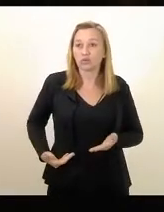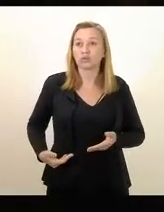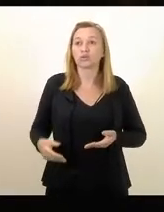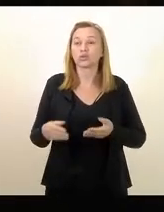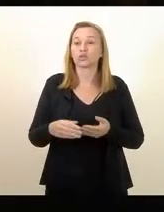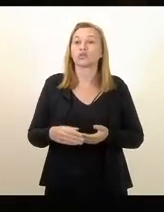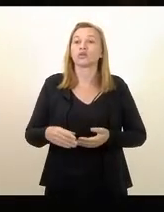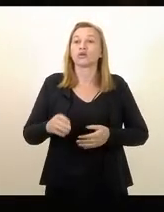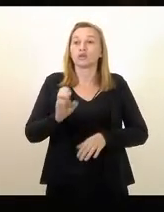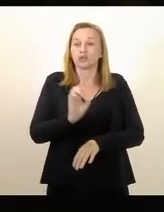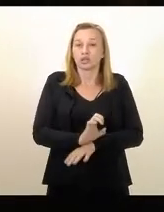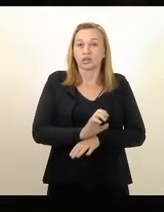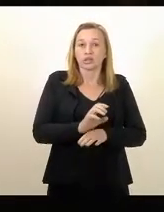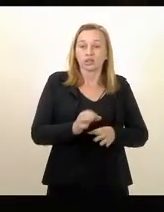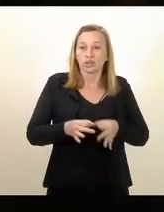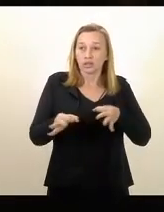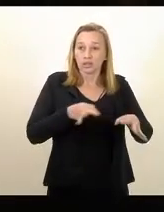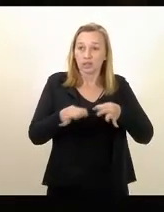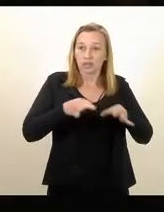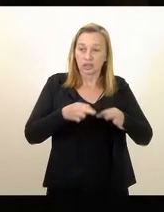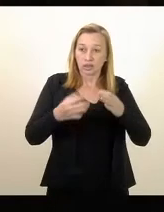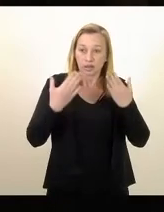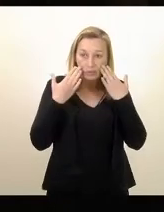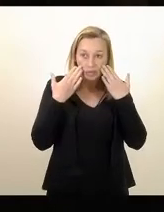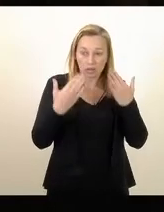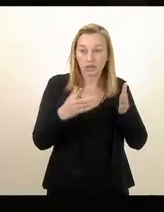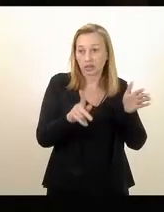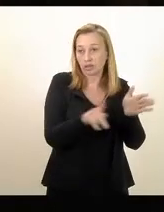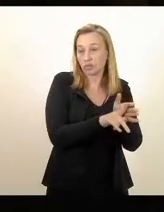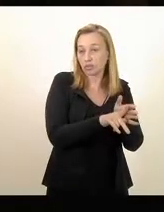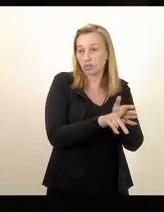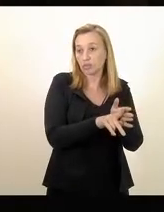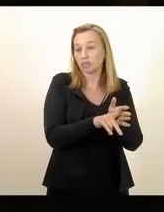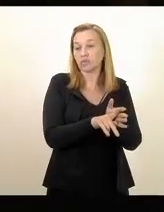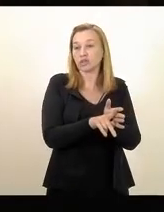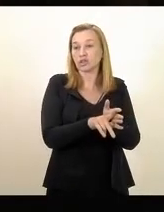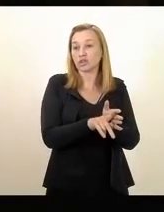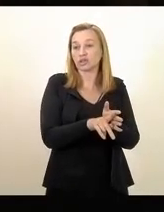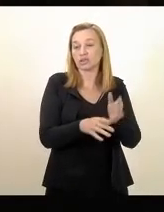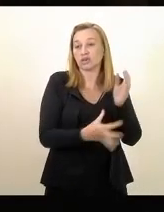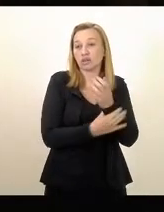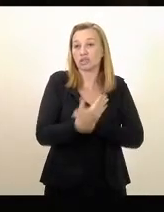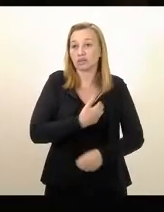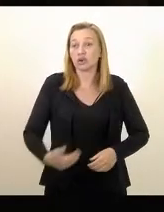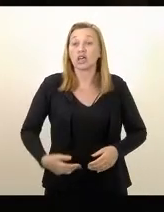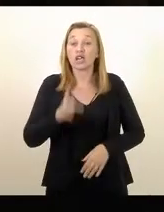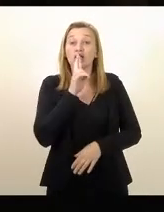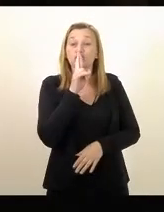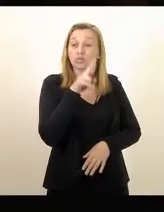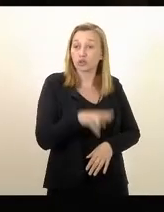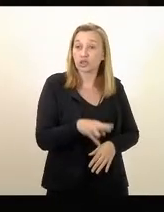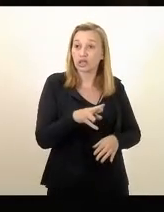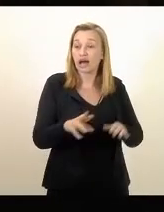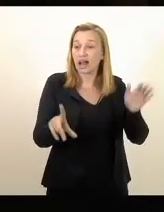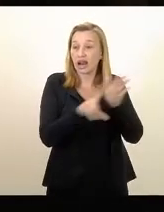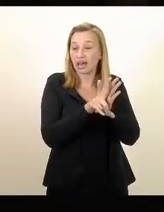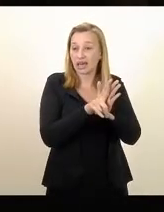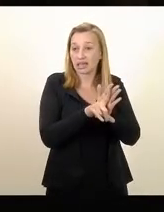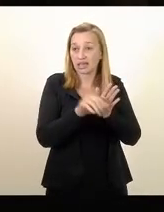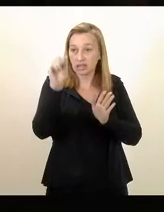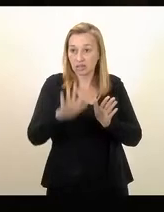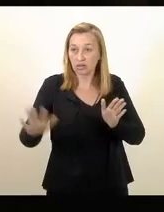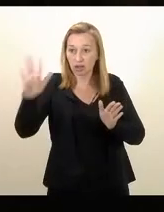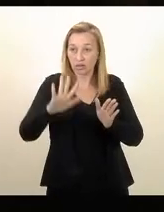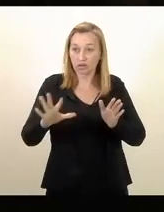apresentar um plano de segurança pública inclusive respondendo a lei nacional que criou o sistema único de